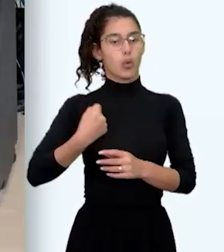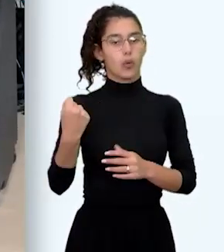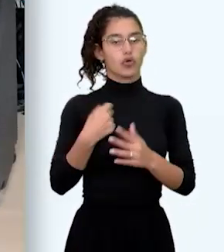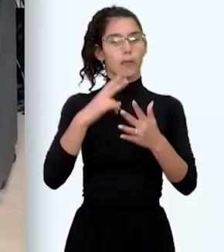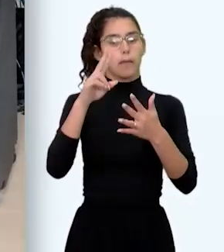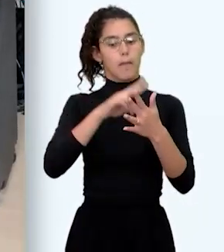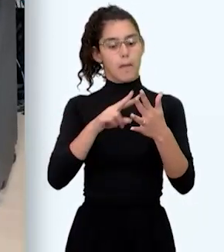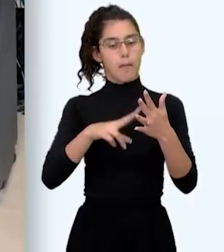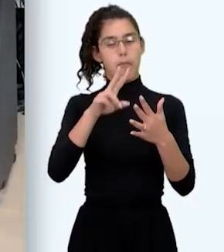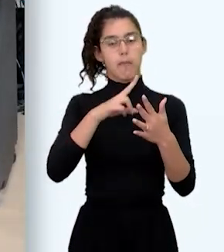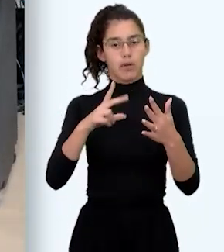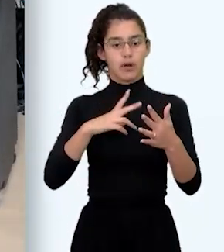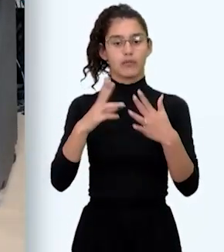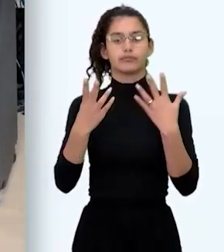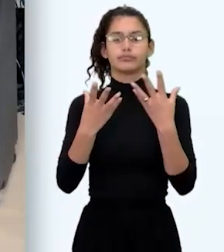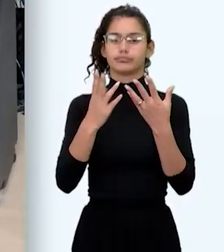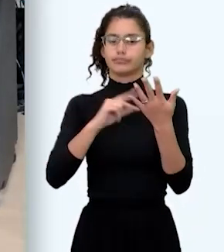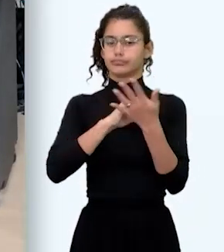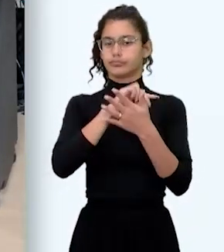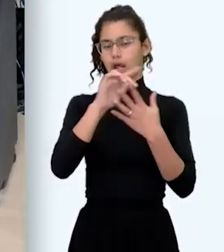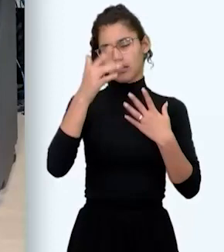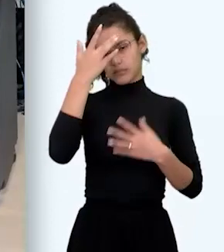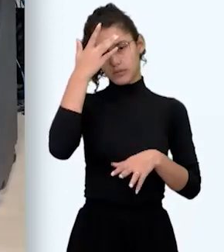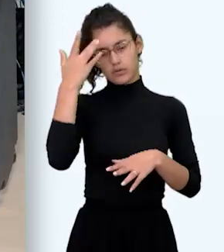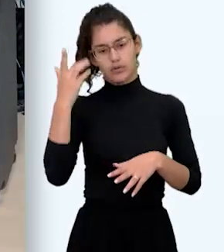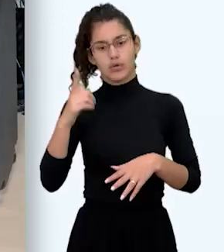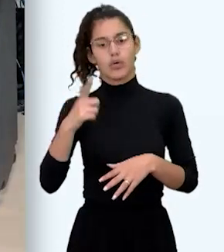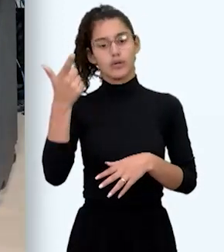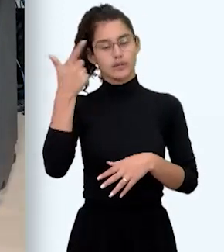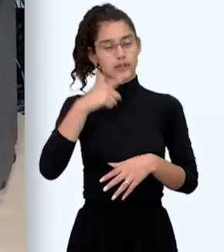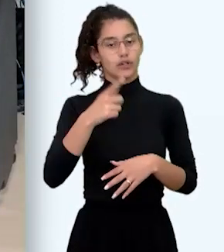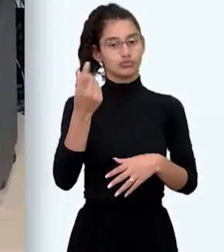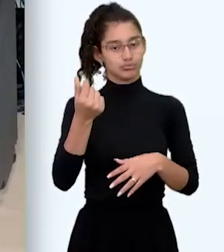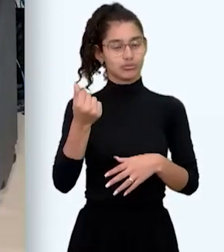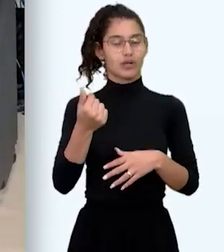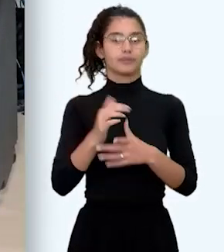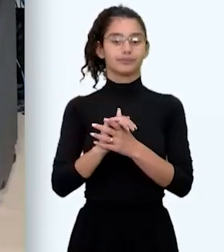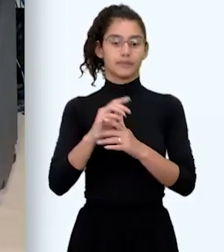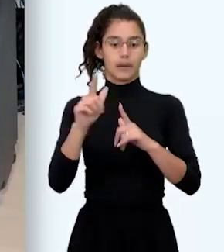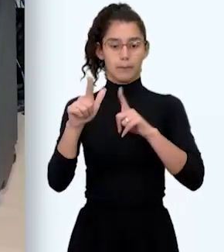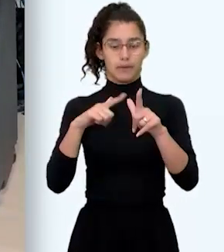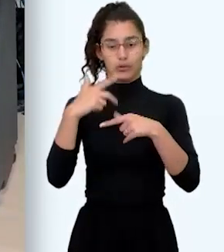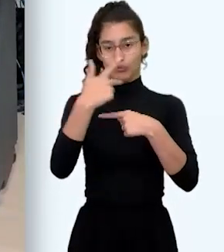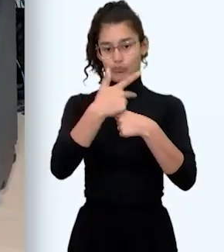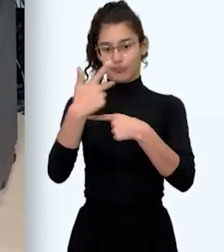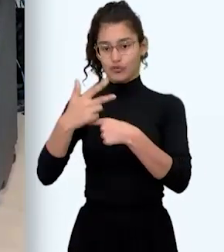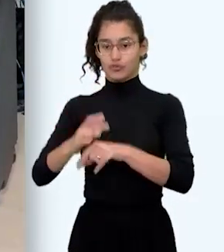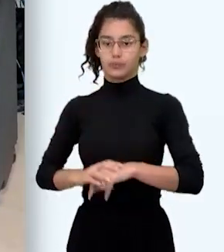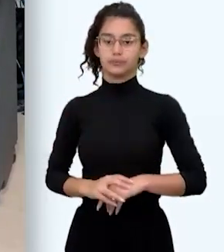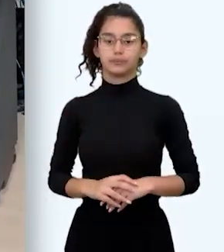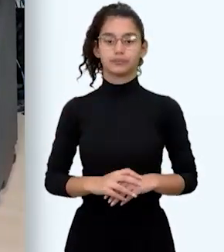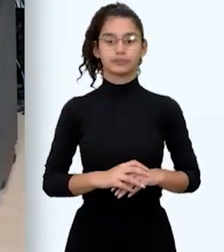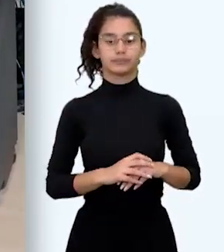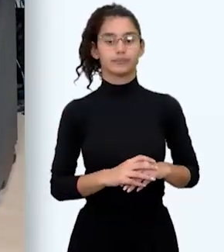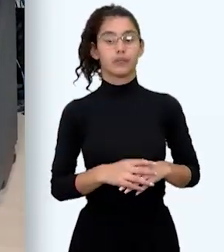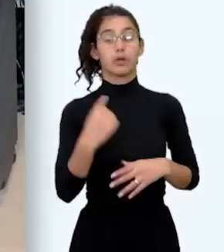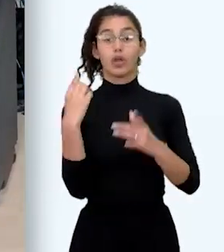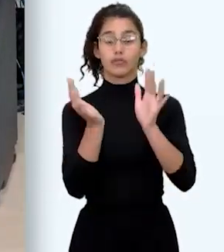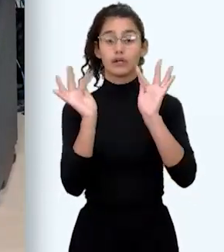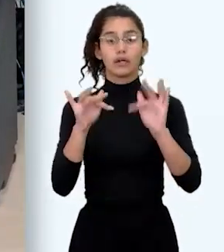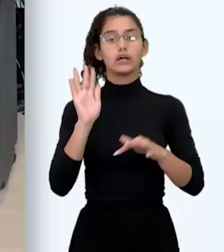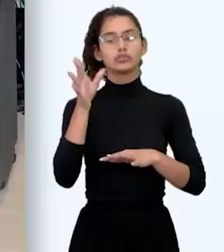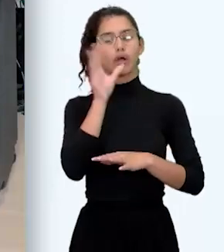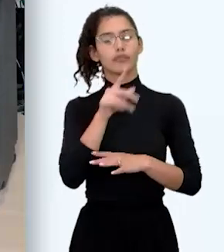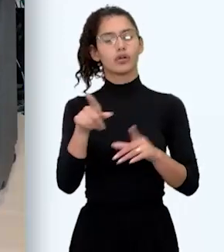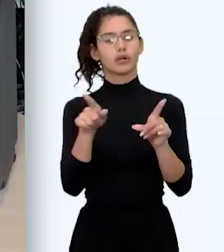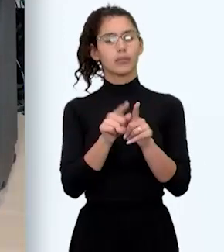monetizar, né? Que hoje tem muita gente ganhando dinheiro aí na internet aí com esses vídeos, né? Legal. E pra gente finalizar, você já